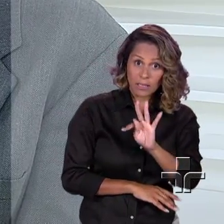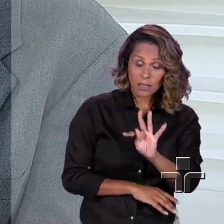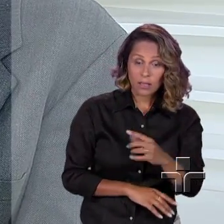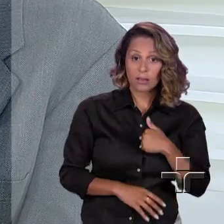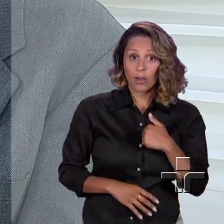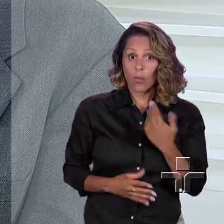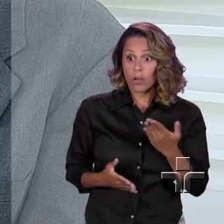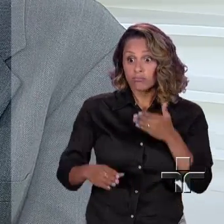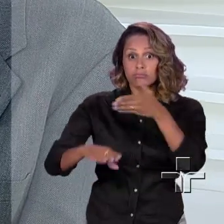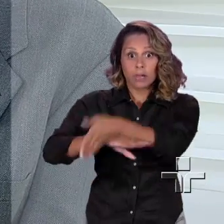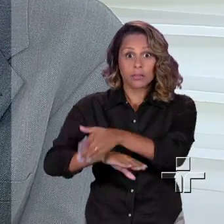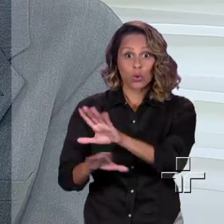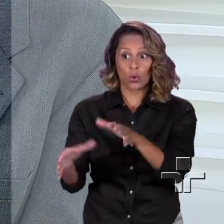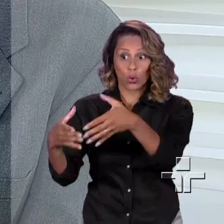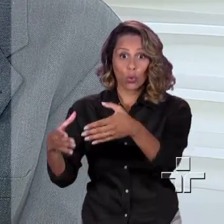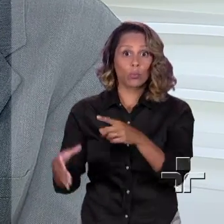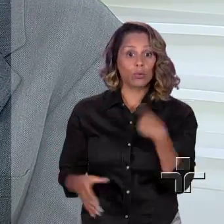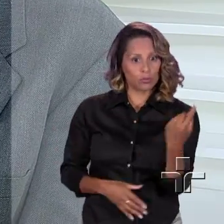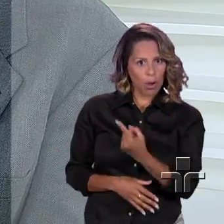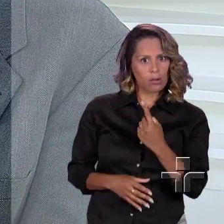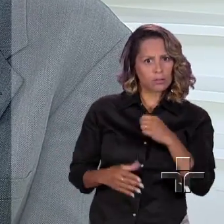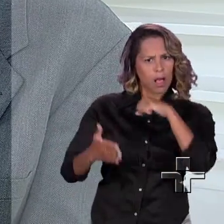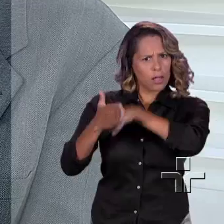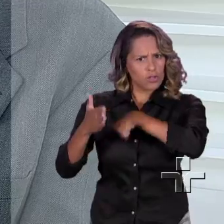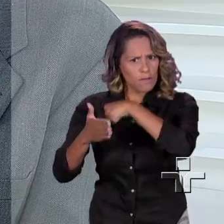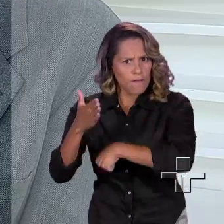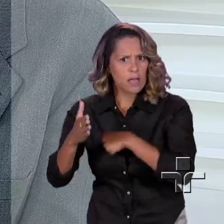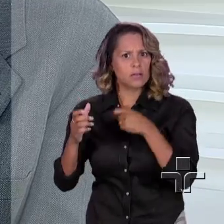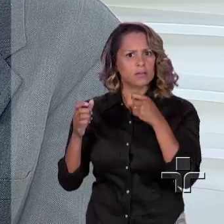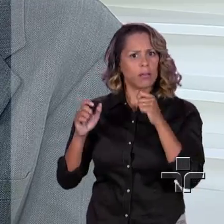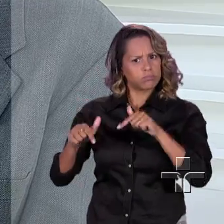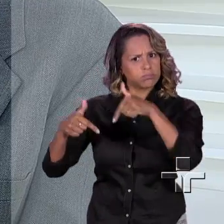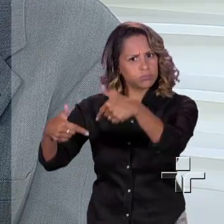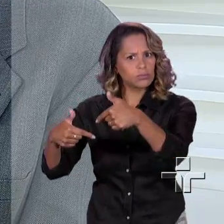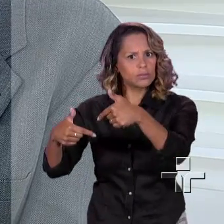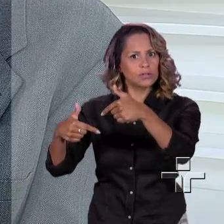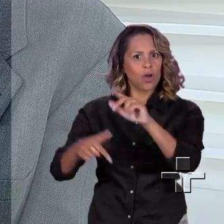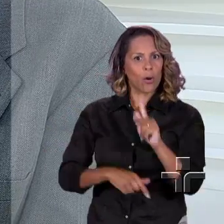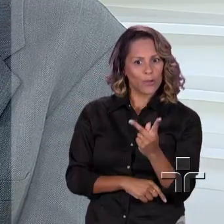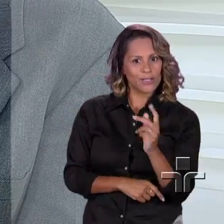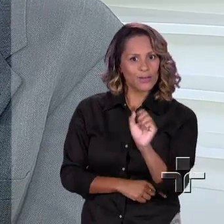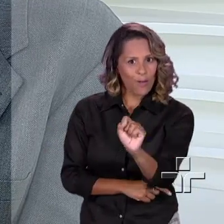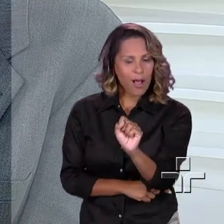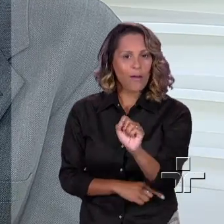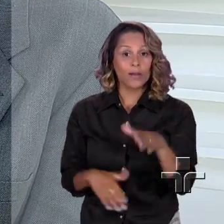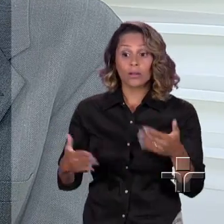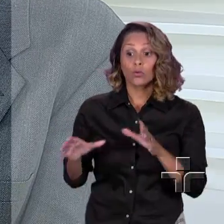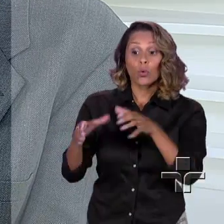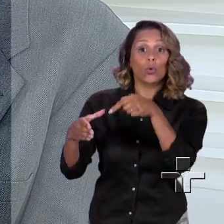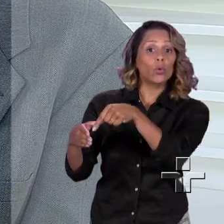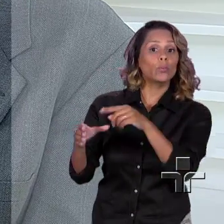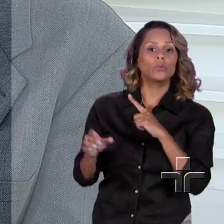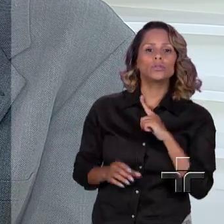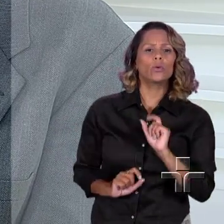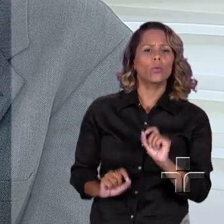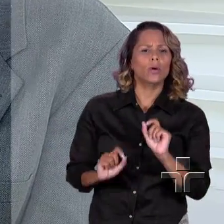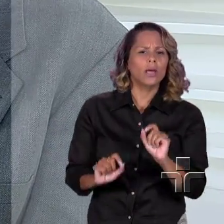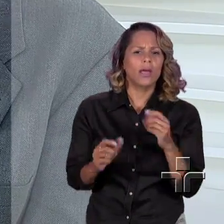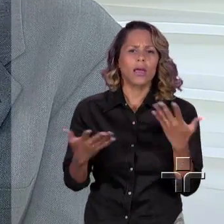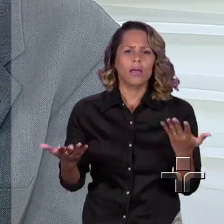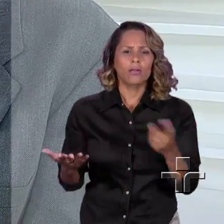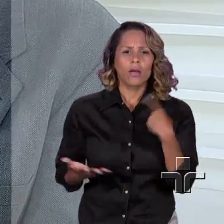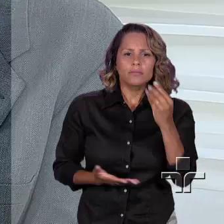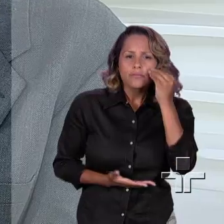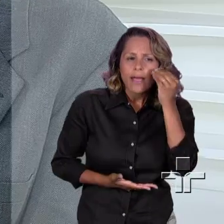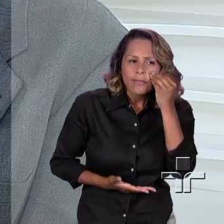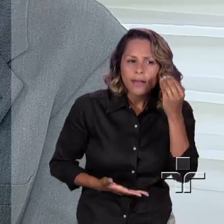de Afirmação Homossexual, e dentro desse grupo eu mais ou menos encabeçava um setor que estava tentando fazer